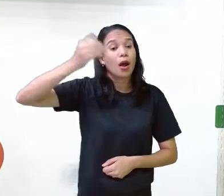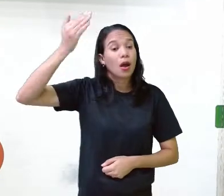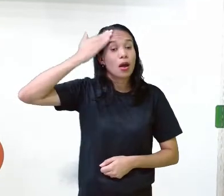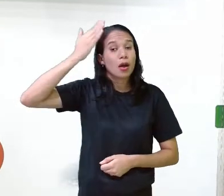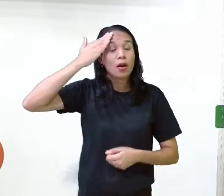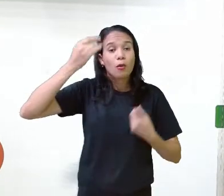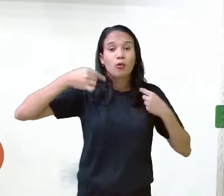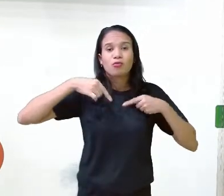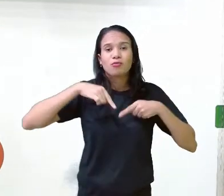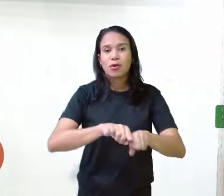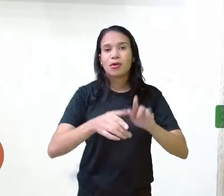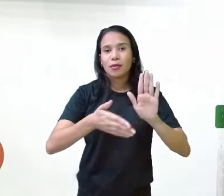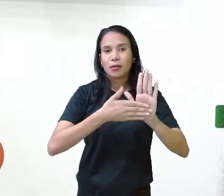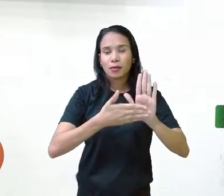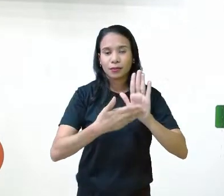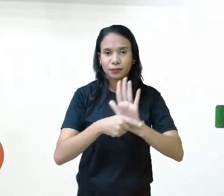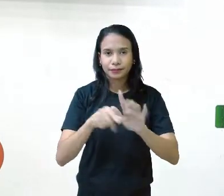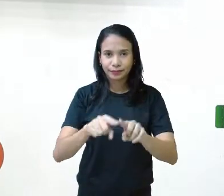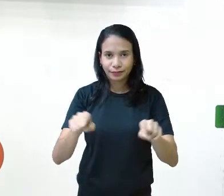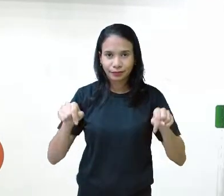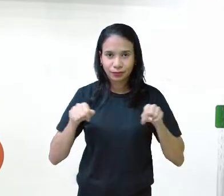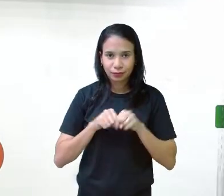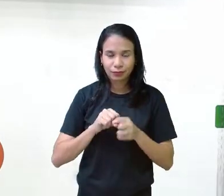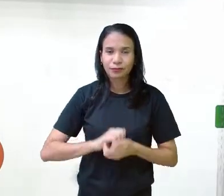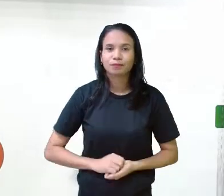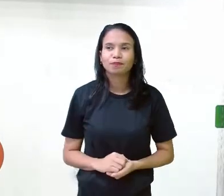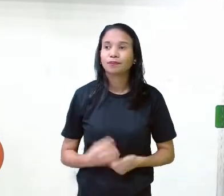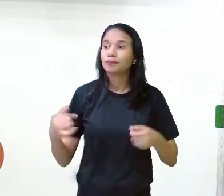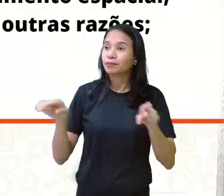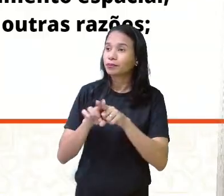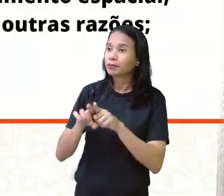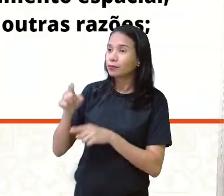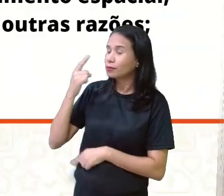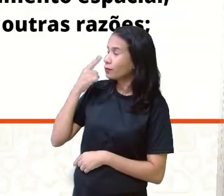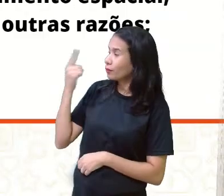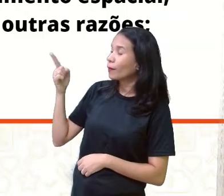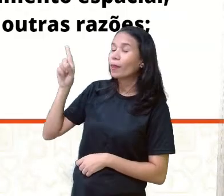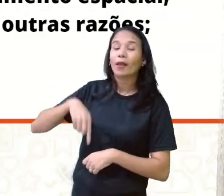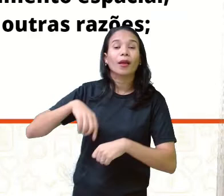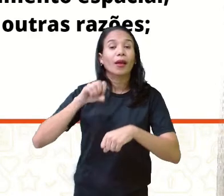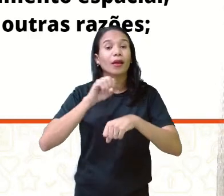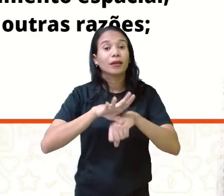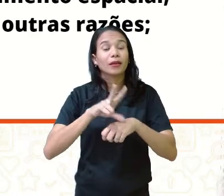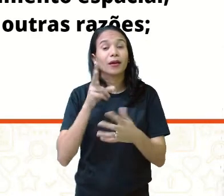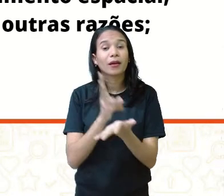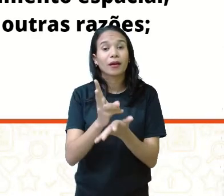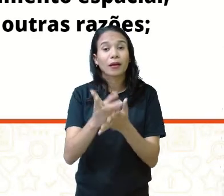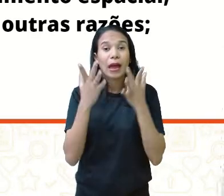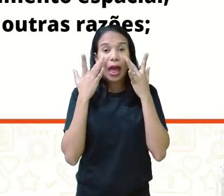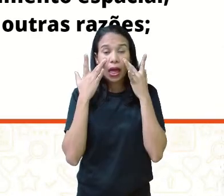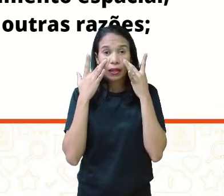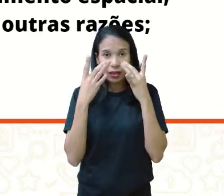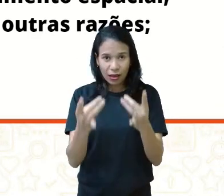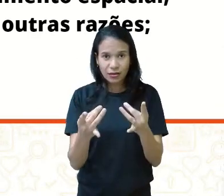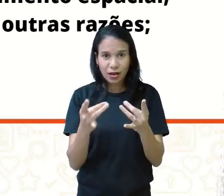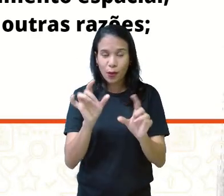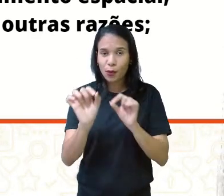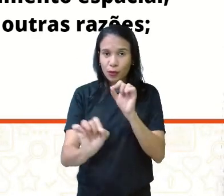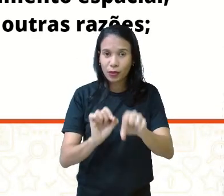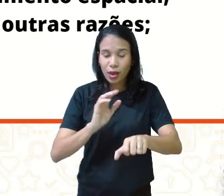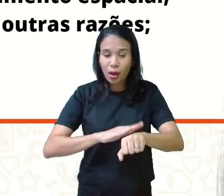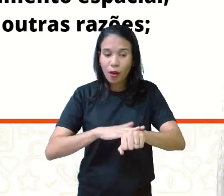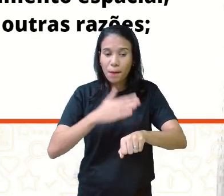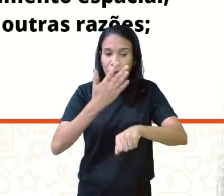está sendo proposto na sala. Outra dica também é estar atento na hora